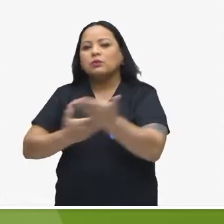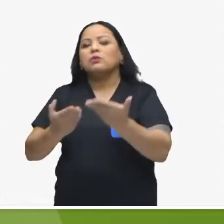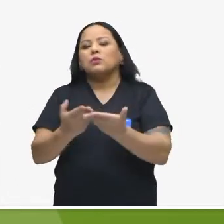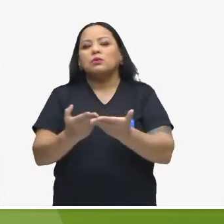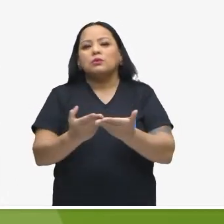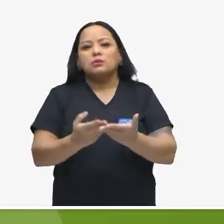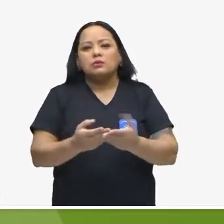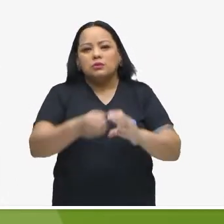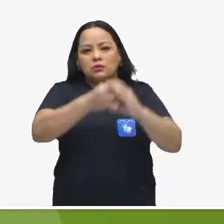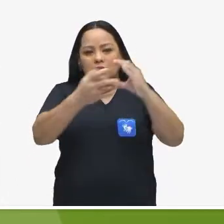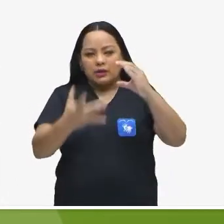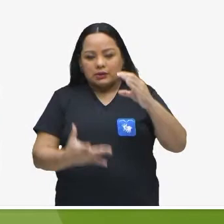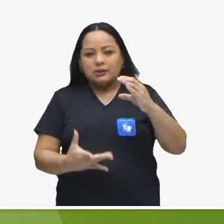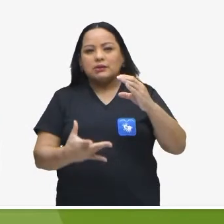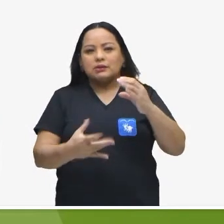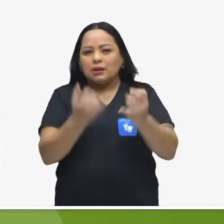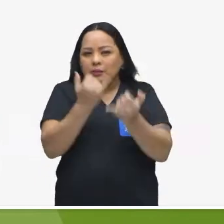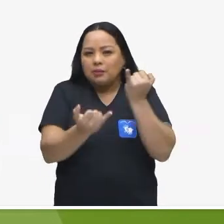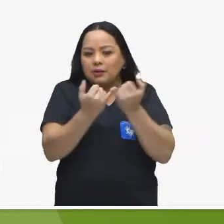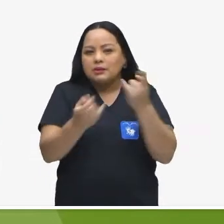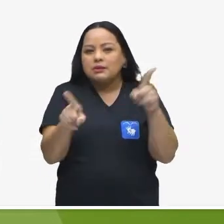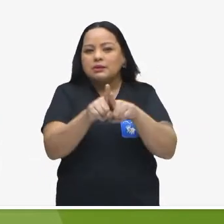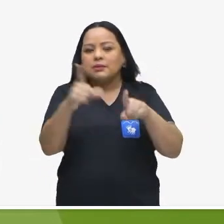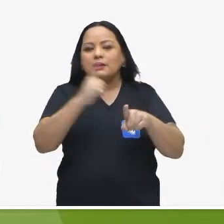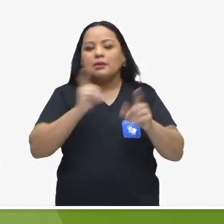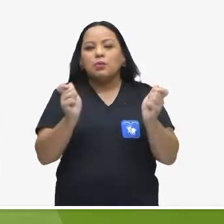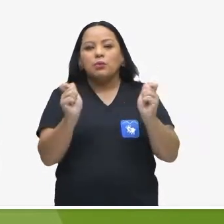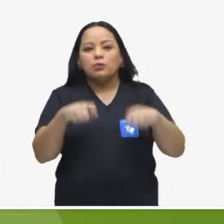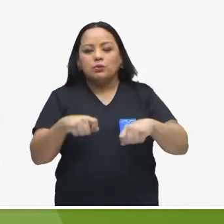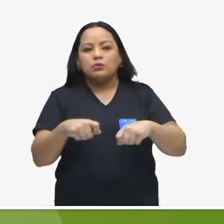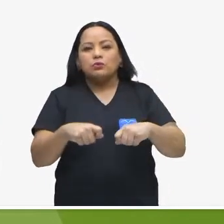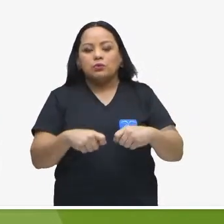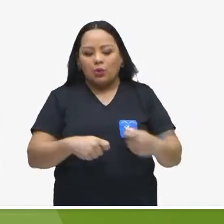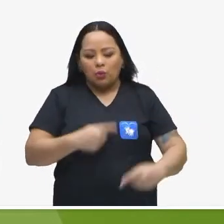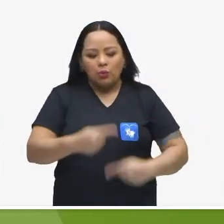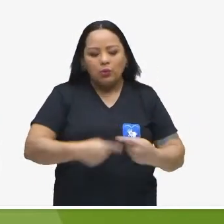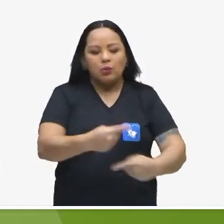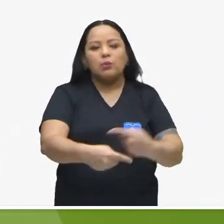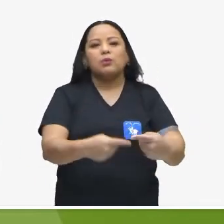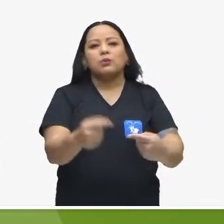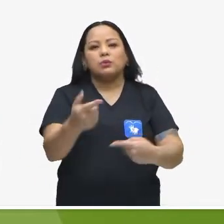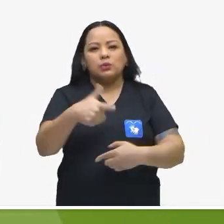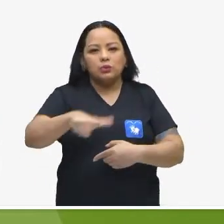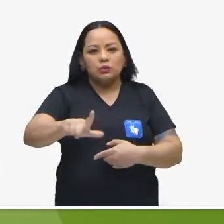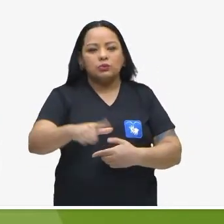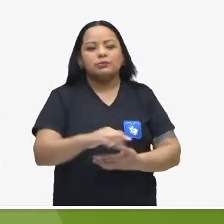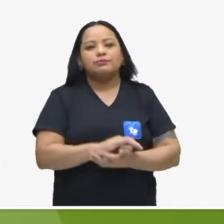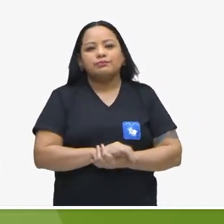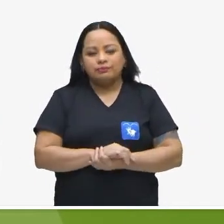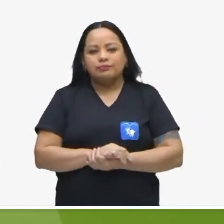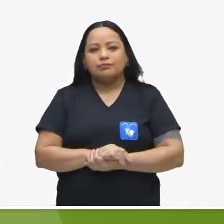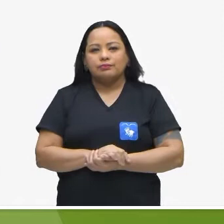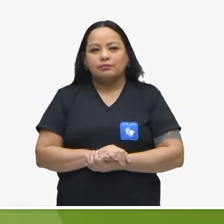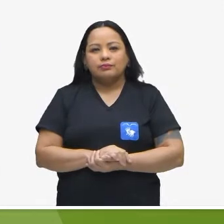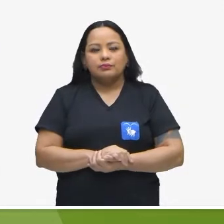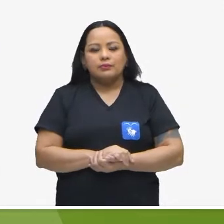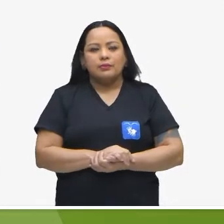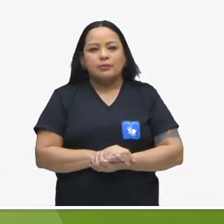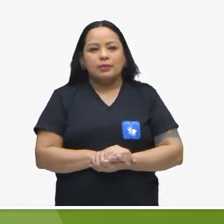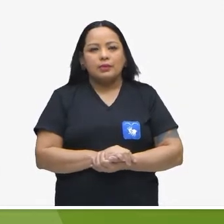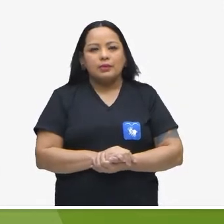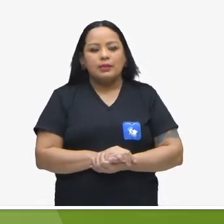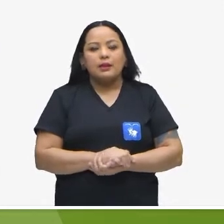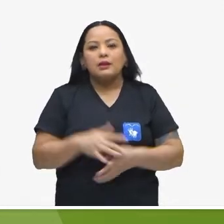características semelhantes, né? E eles têm a possibilidade de reproduzir e formar um descendente fértil. Então,